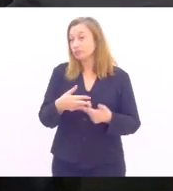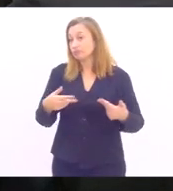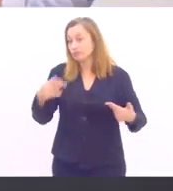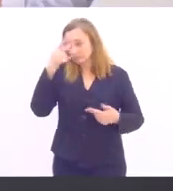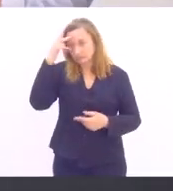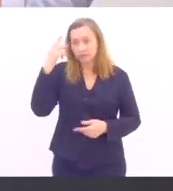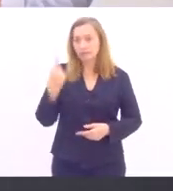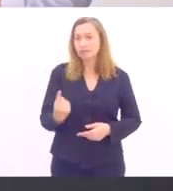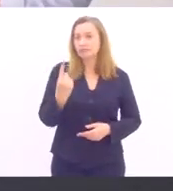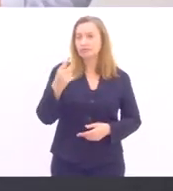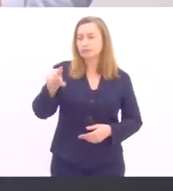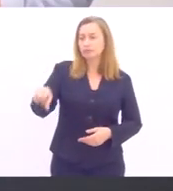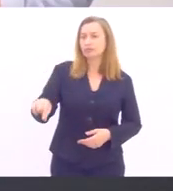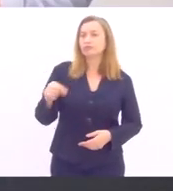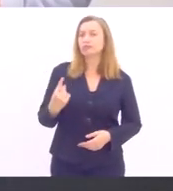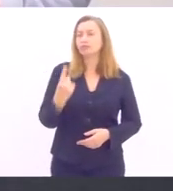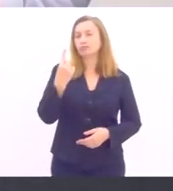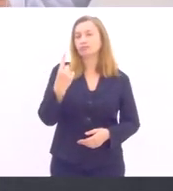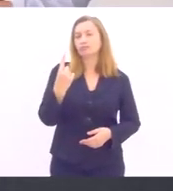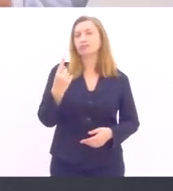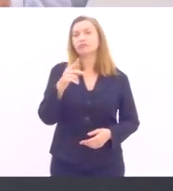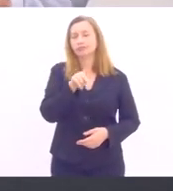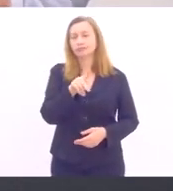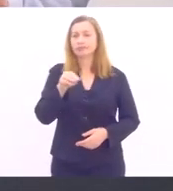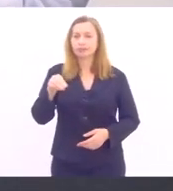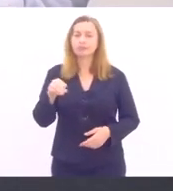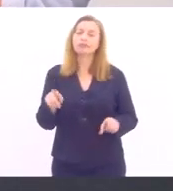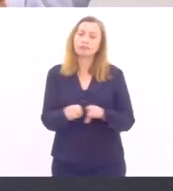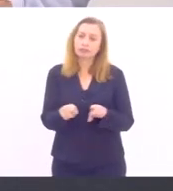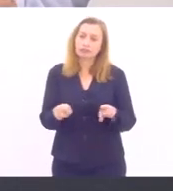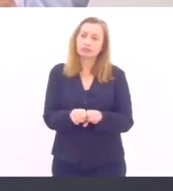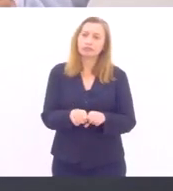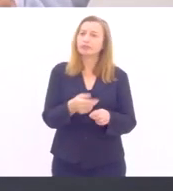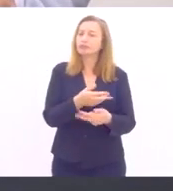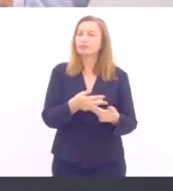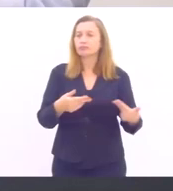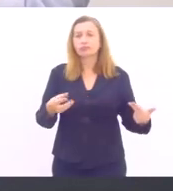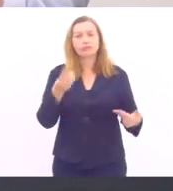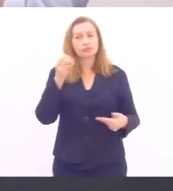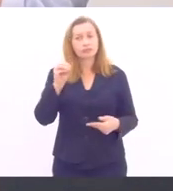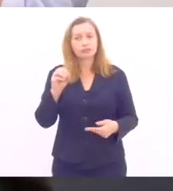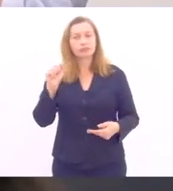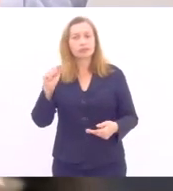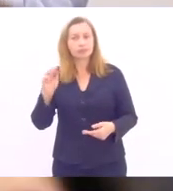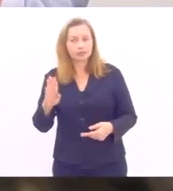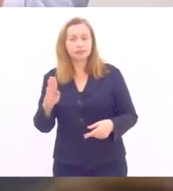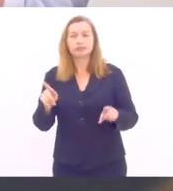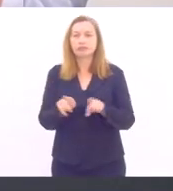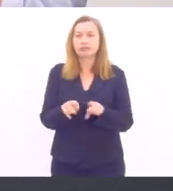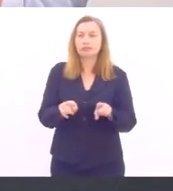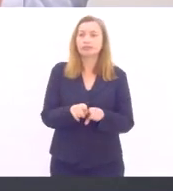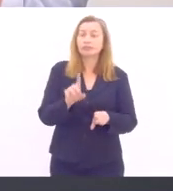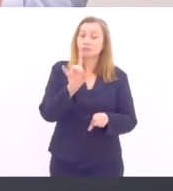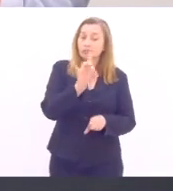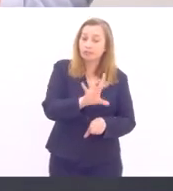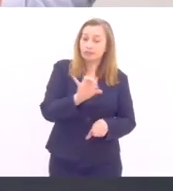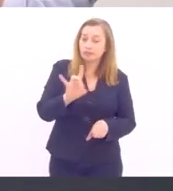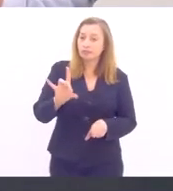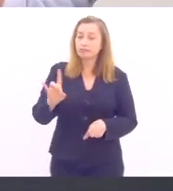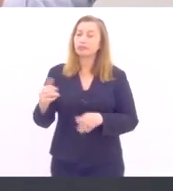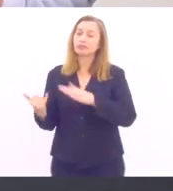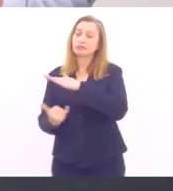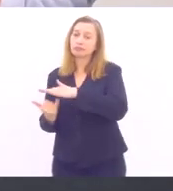uma compor a mesa. A PM também tem várias pessoas, a OAB tem várias pessoas. O critério foi que cada entidade